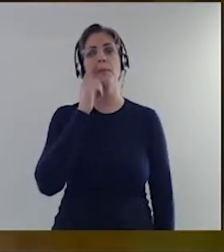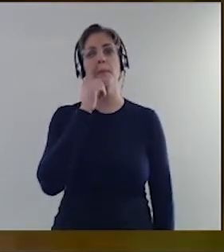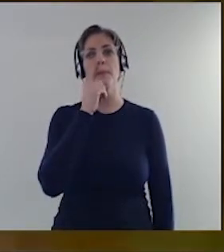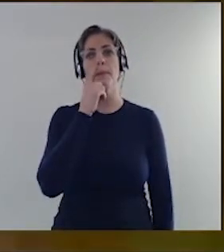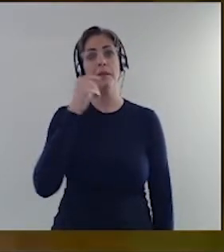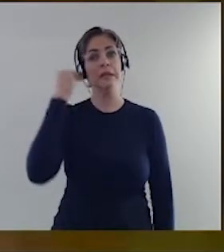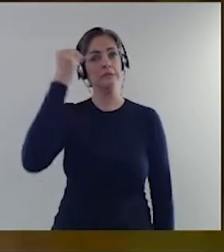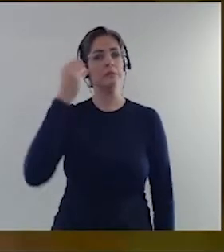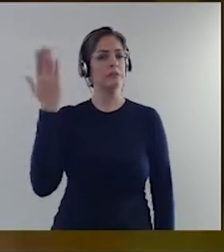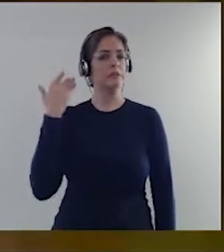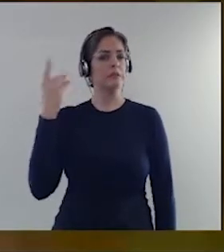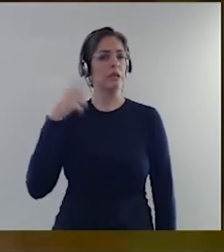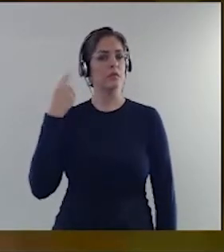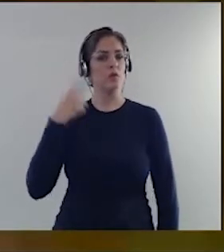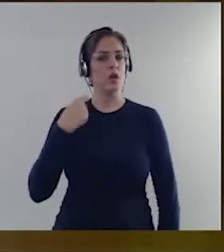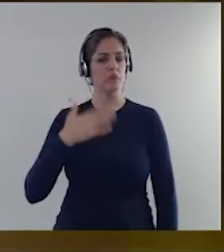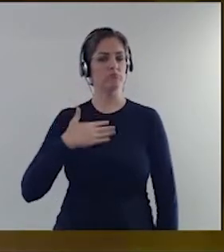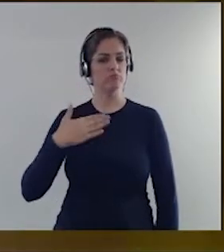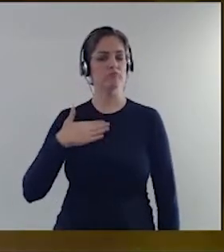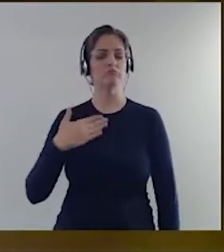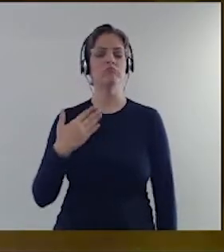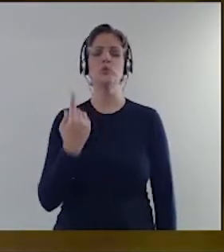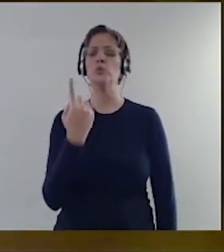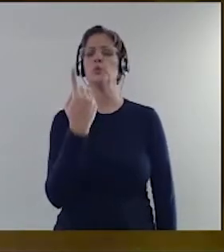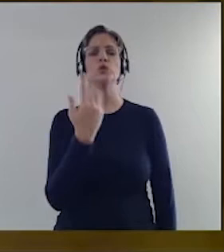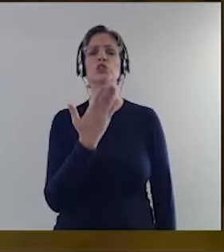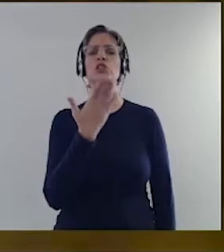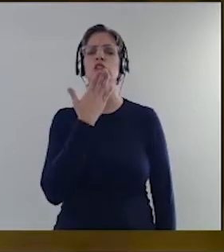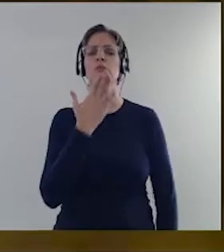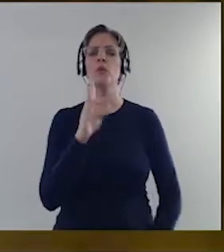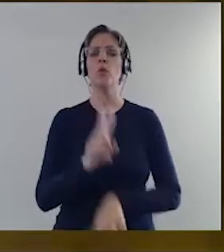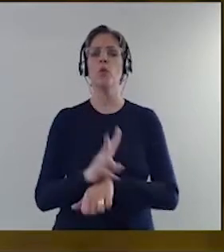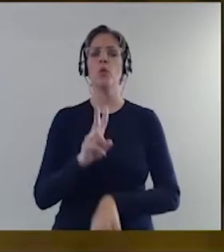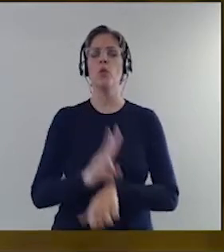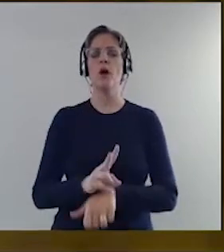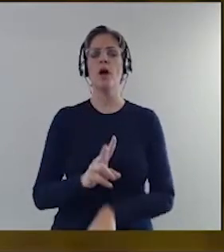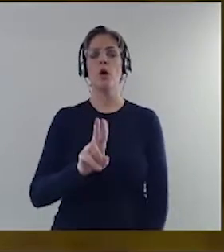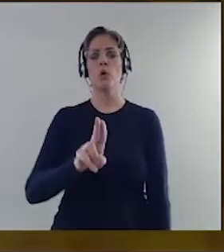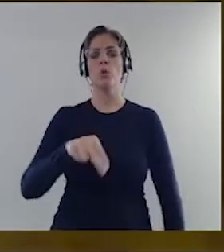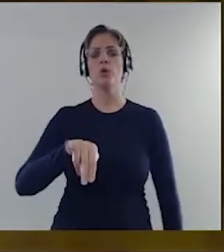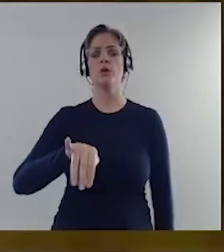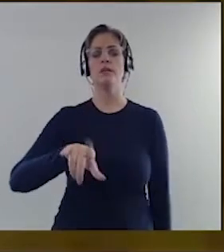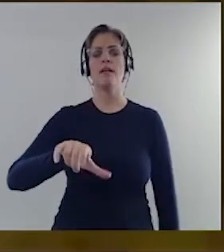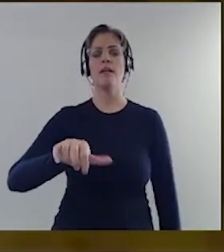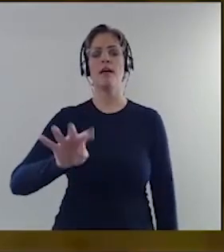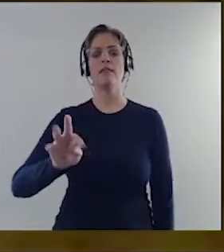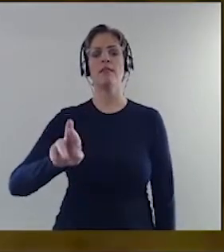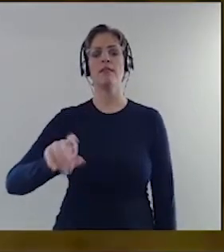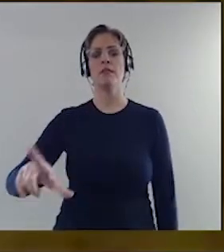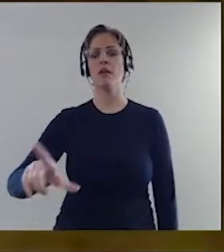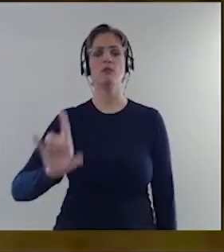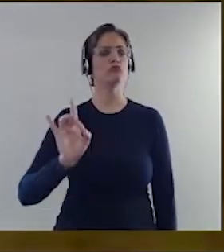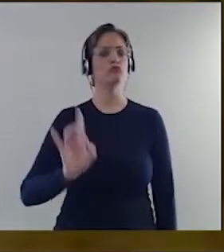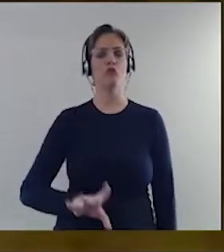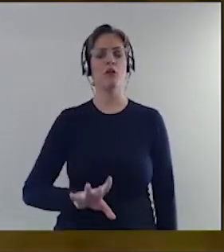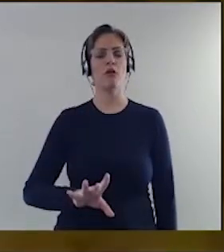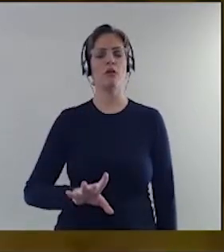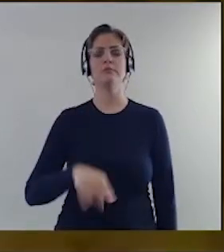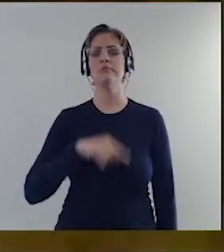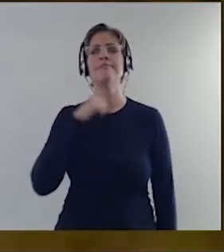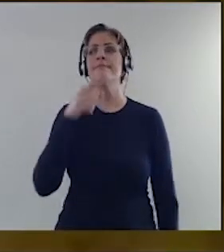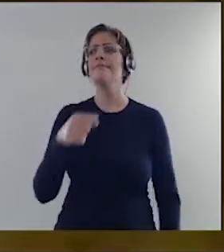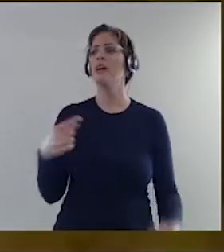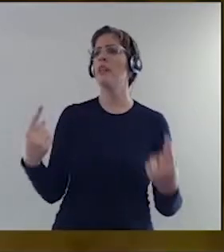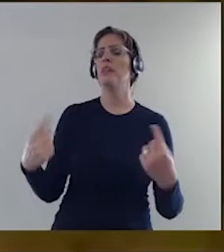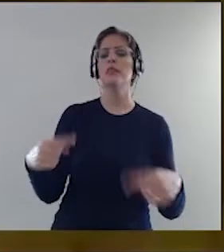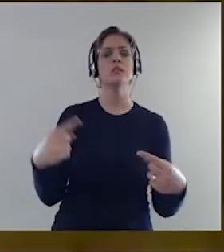carreira na advocacia, só havia um modelo de guarda, a guarda unilateral. E praticamente não se